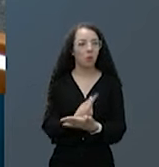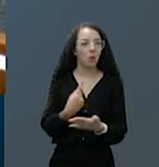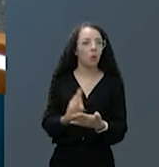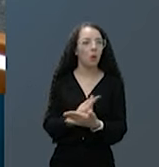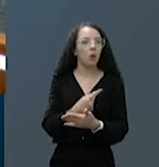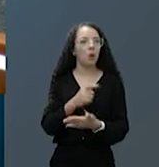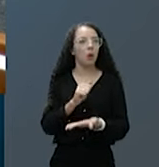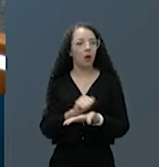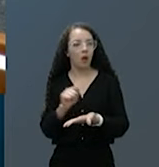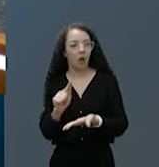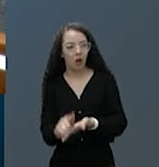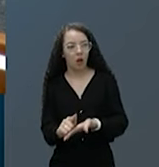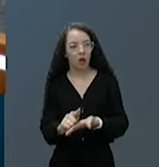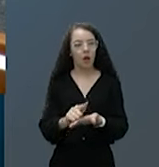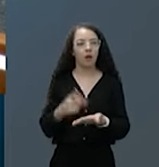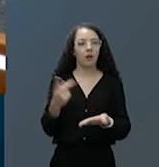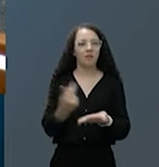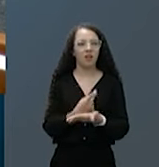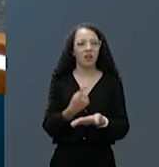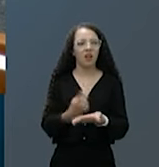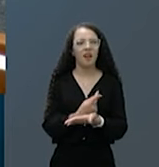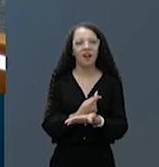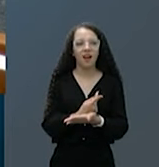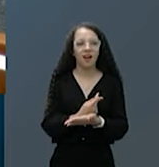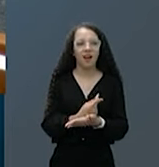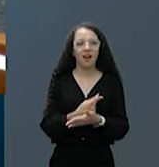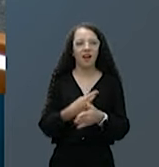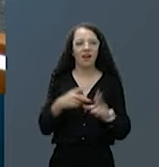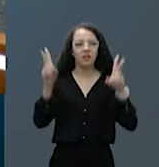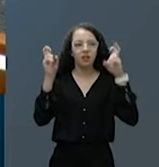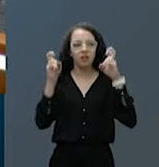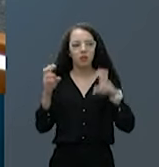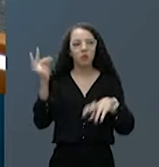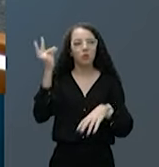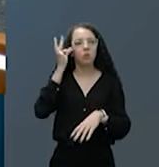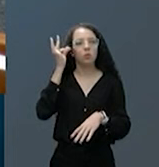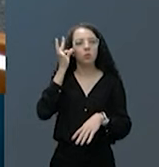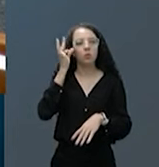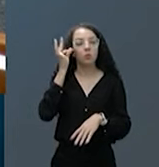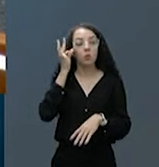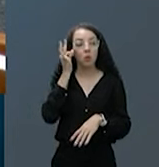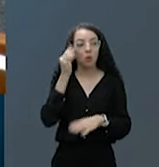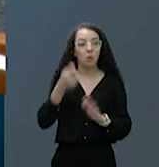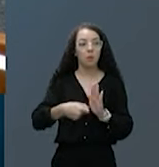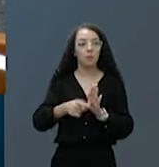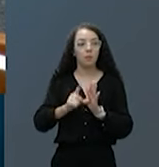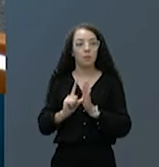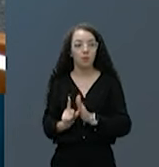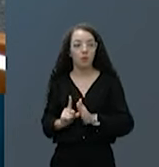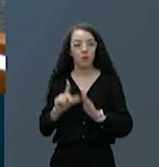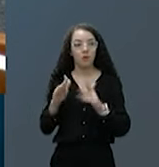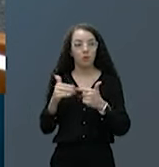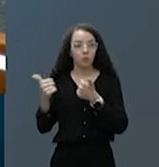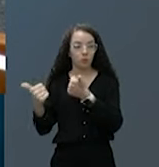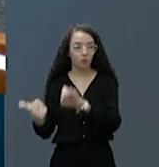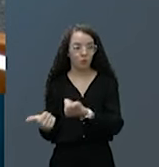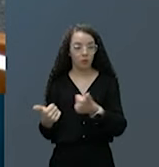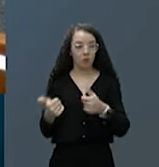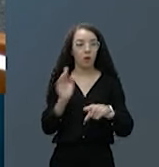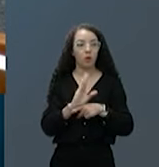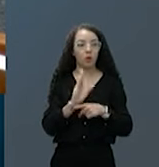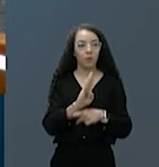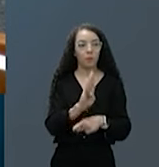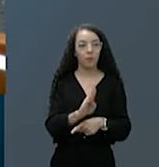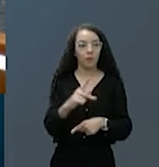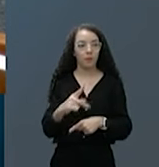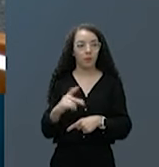indevida ou incorreta aplicação da tese firmada em sede de precedente qualificado, e a partir daqui a contribuição da BPC, quando o